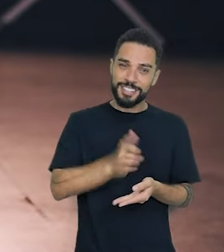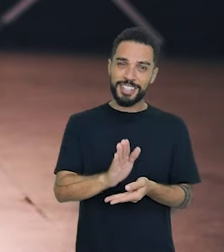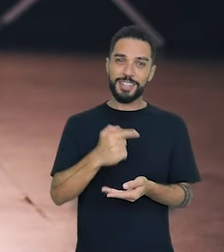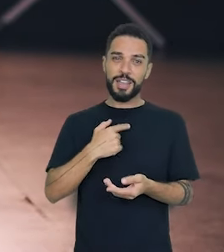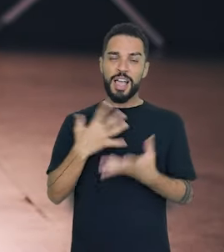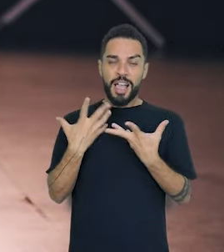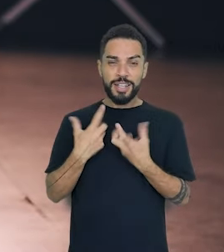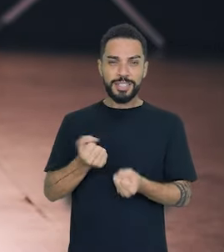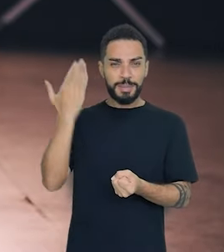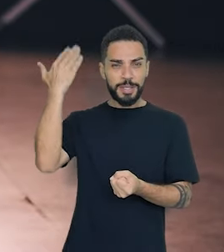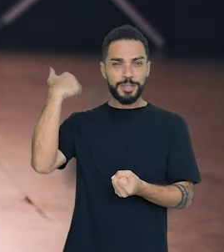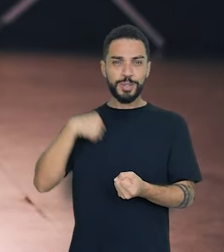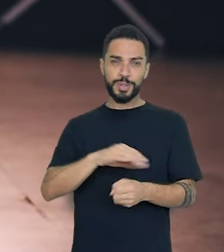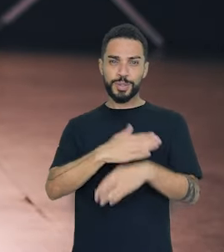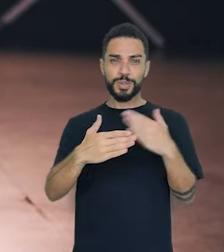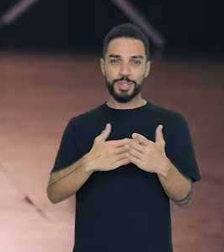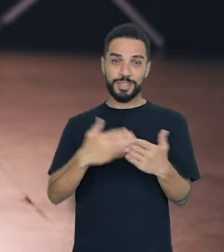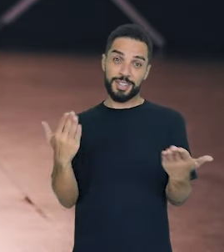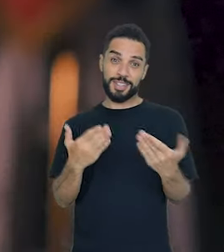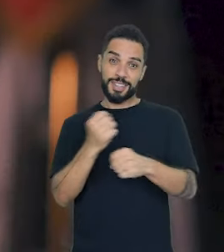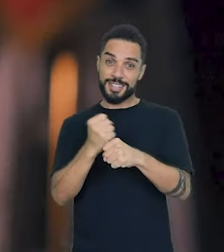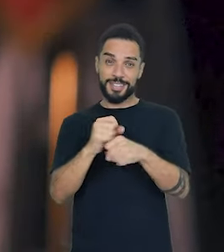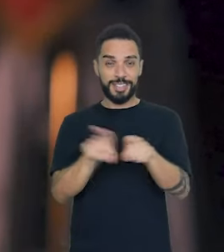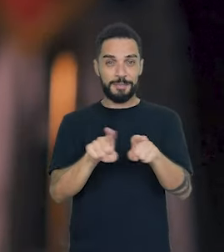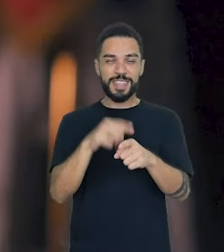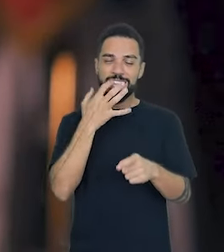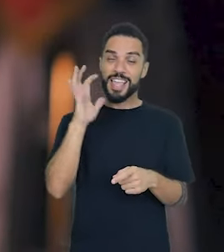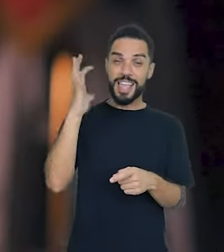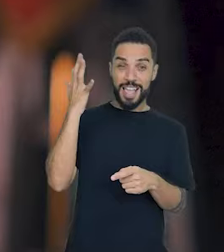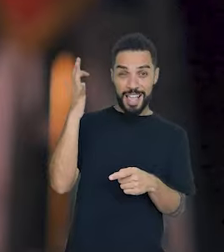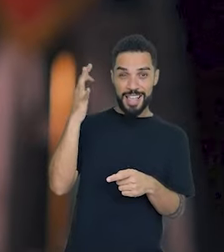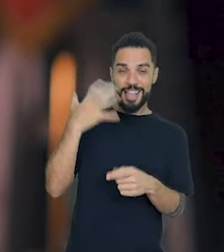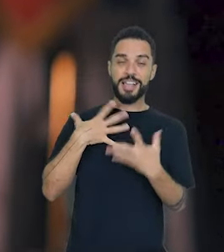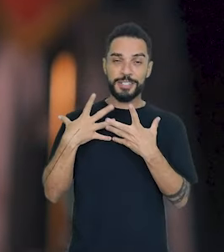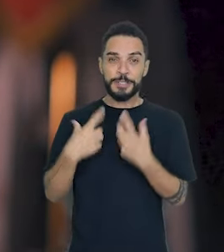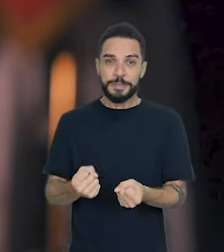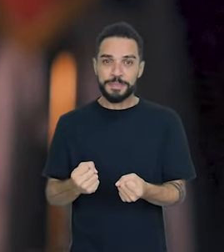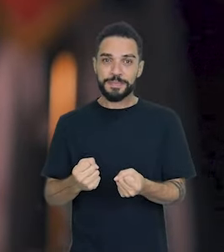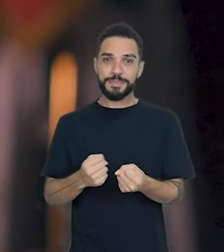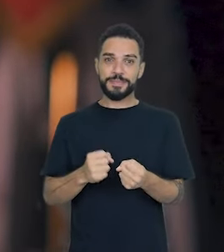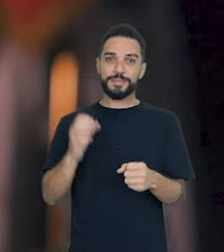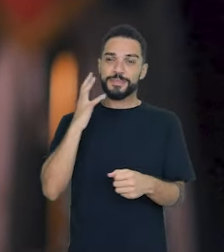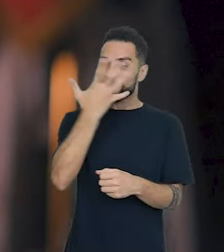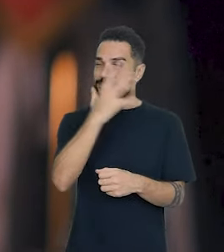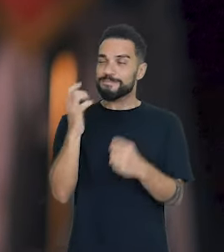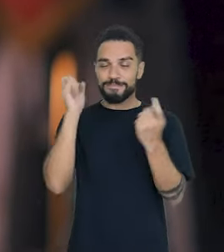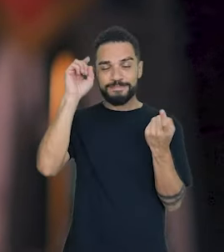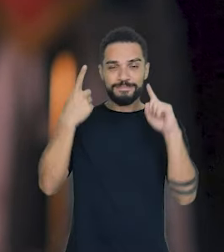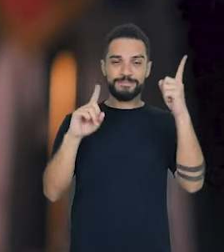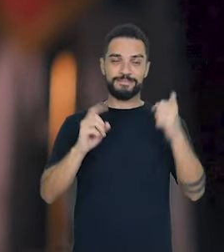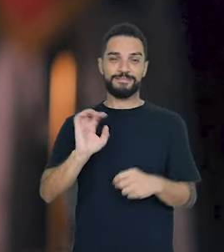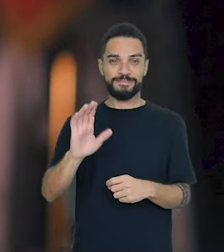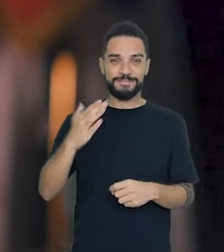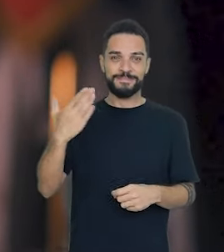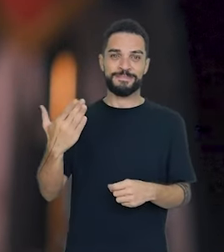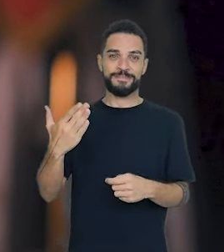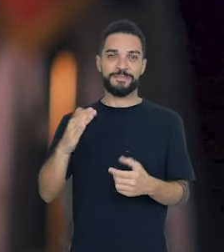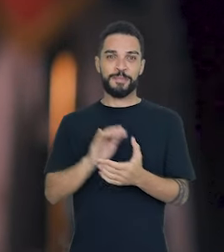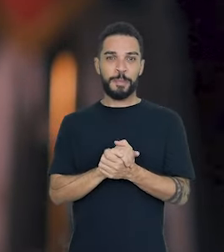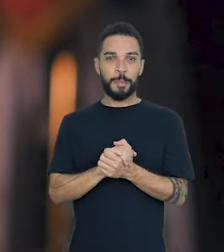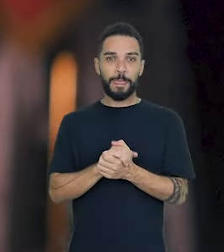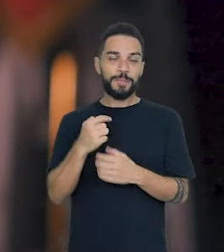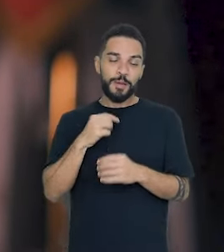ganhei. Inclusive, esse ano eu ganhei Sandar de Ouro, ganhei troféu do destaque do carnaval. Então, pessoal, meu, isso aqui é o rapinho